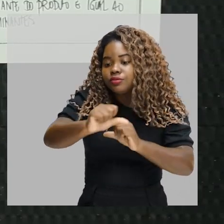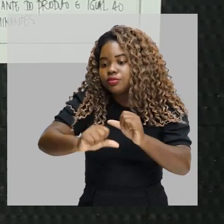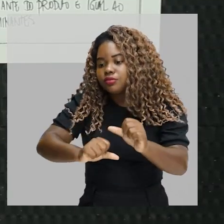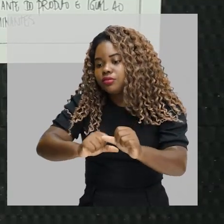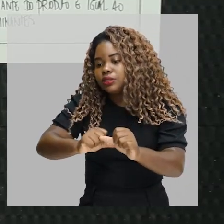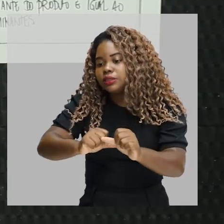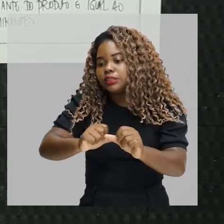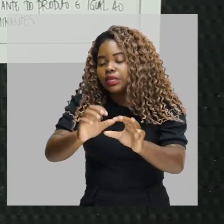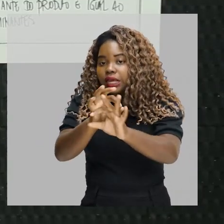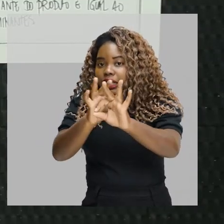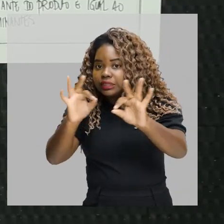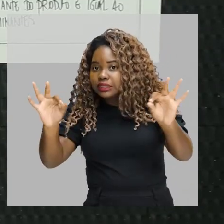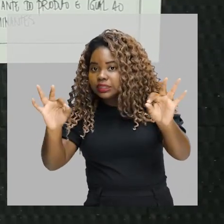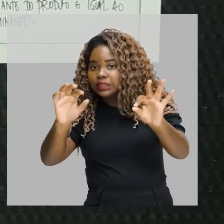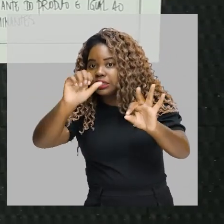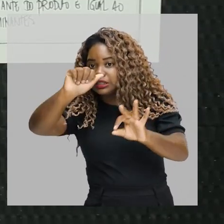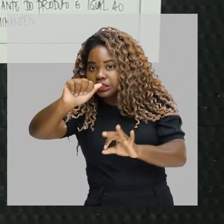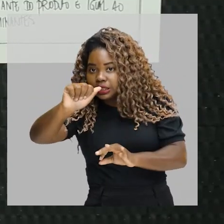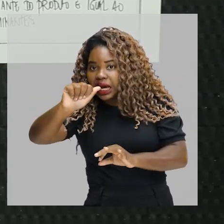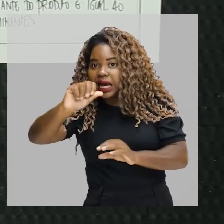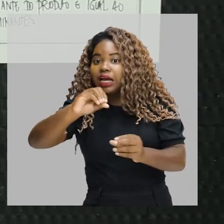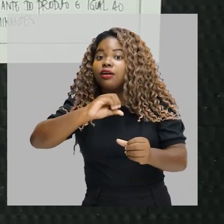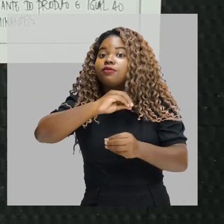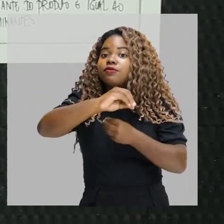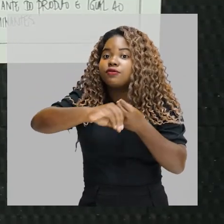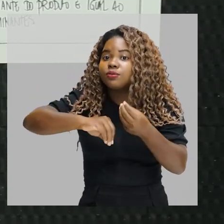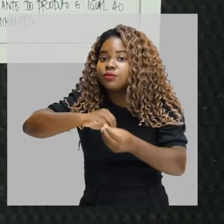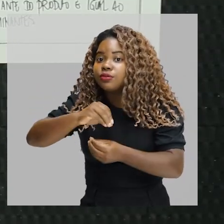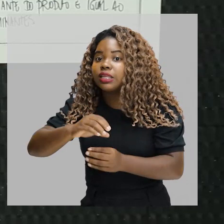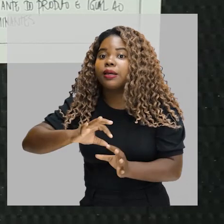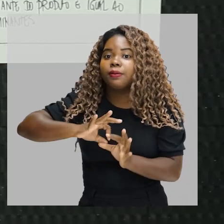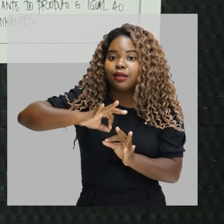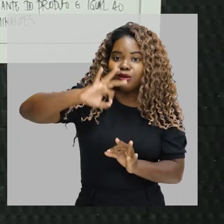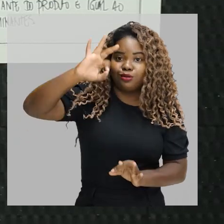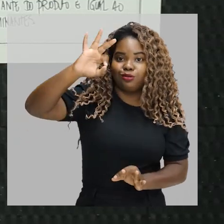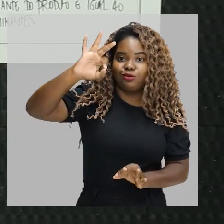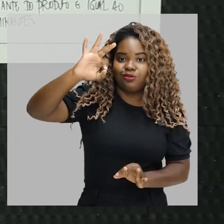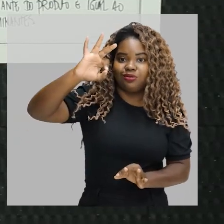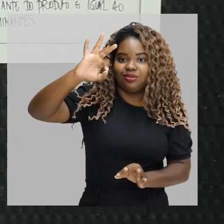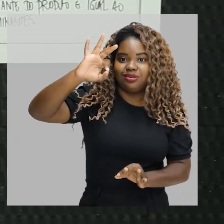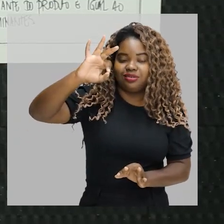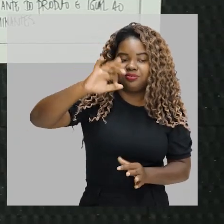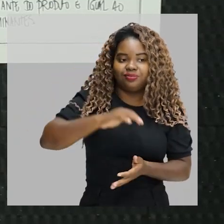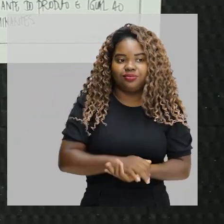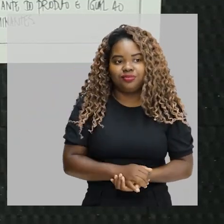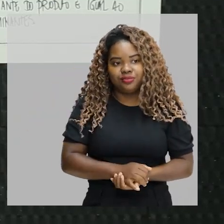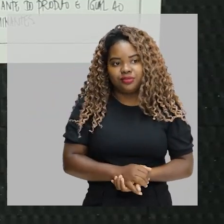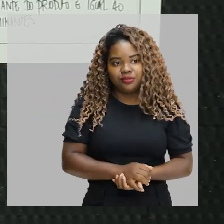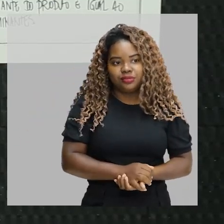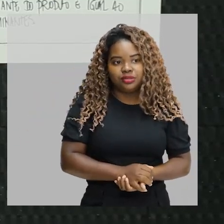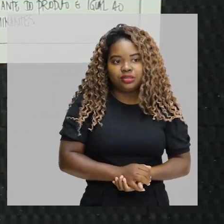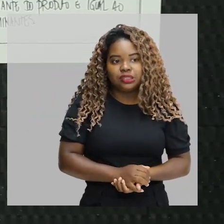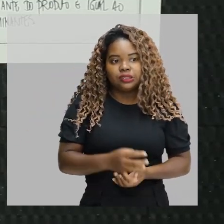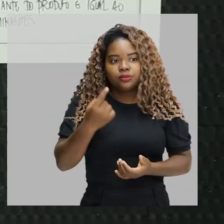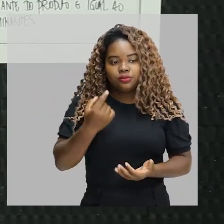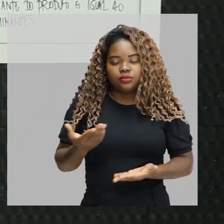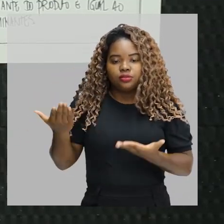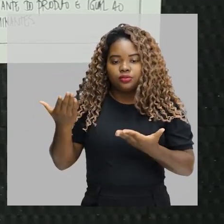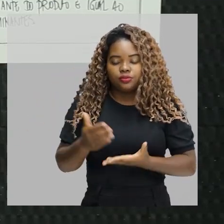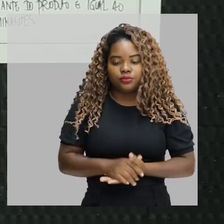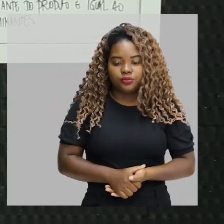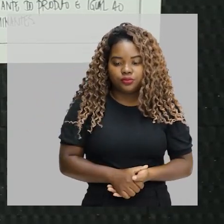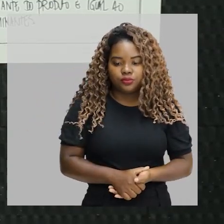colunas, ou colunas em linha. Então, essa aqui vai ser 2, 3 e menos 1, 4, 9 e